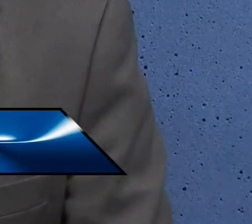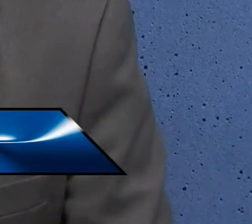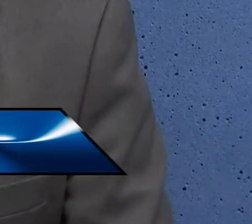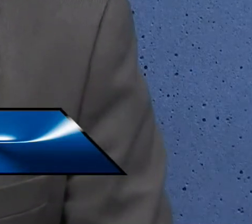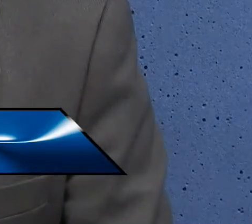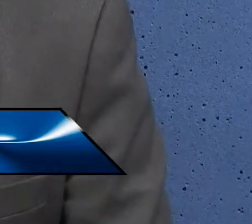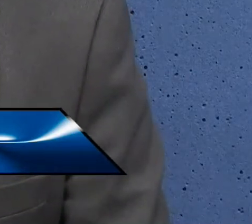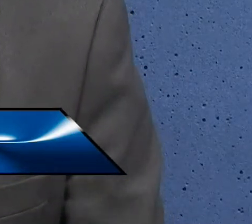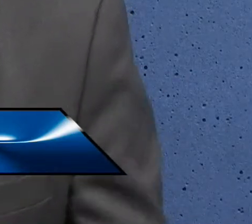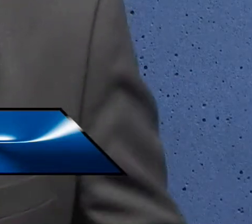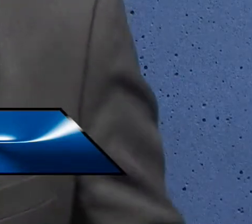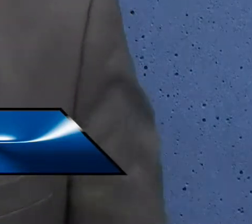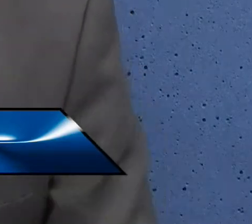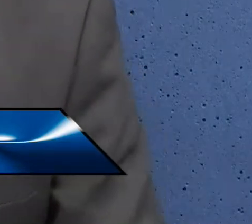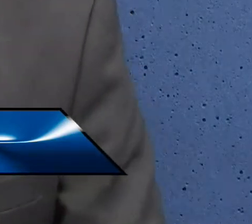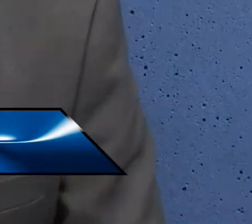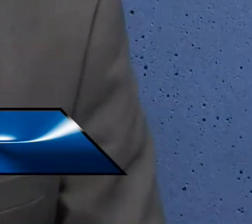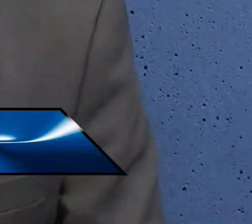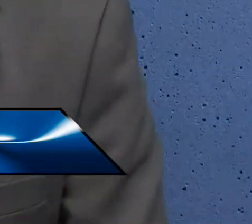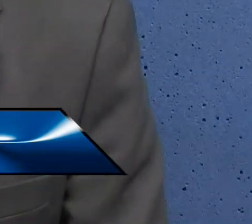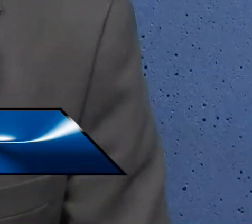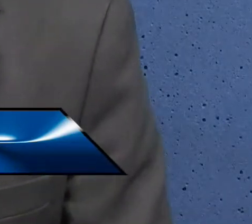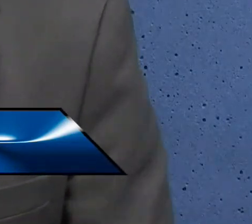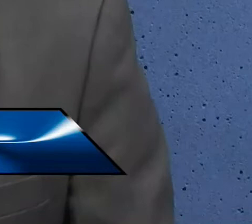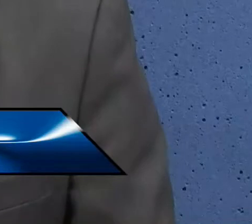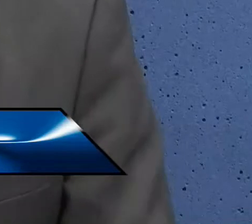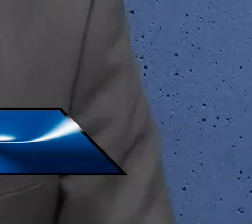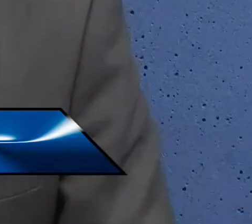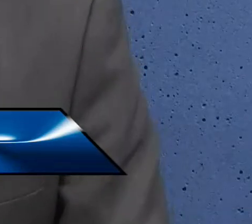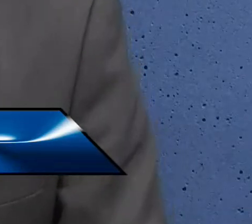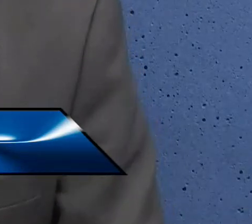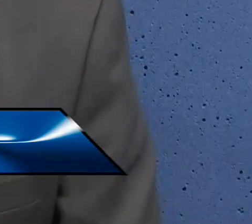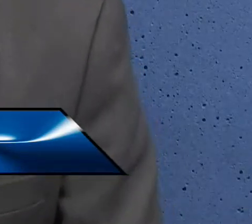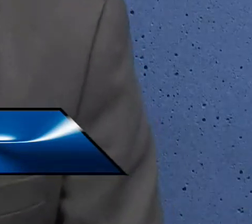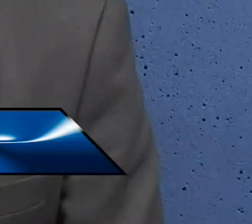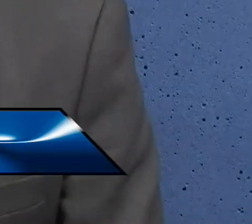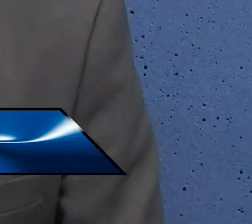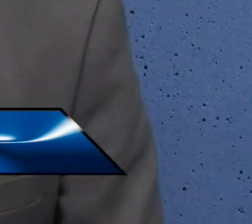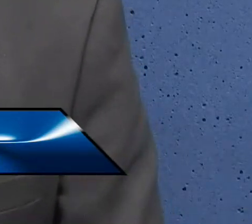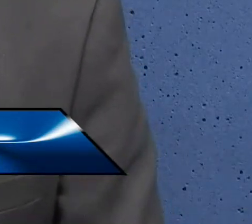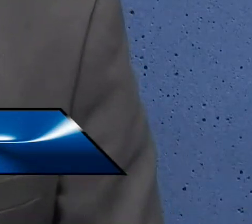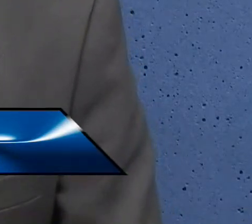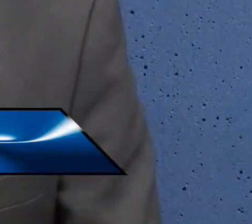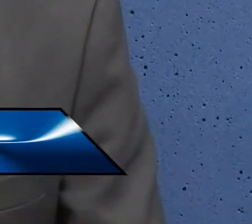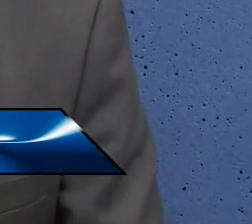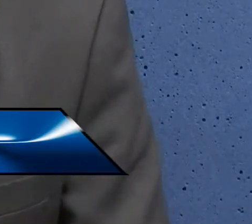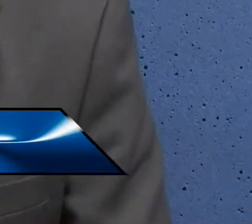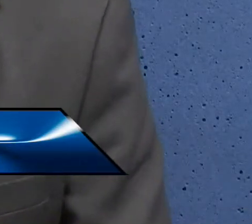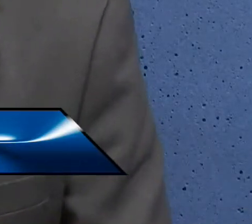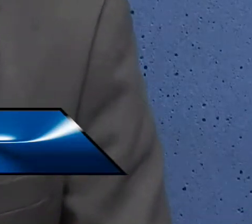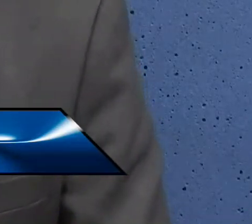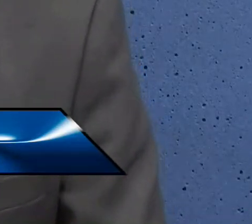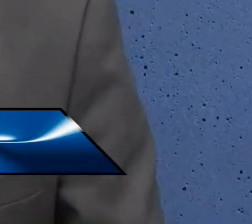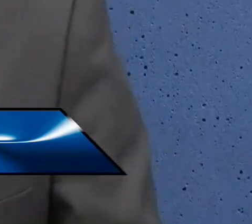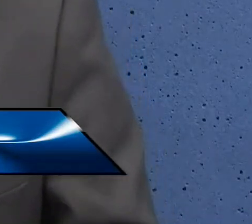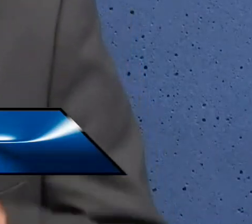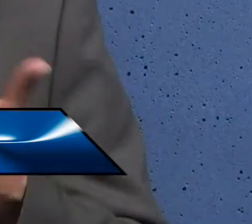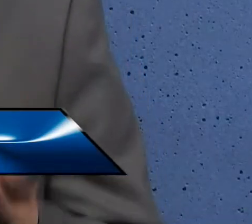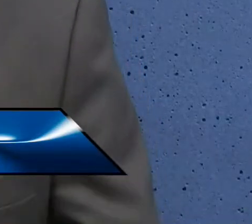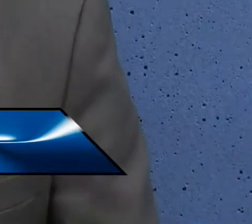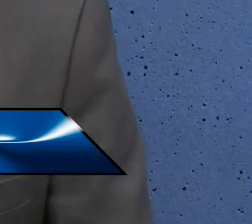trouxe para nós aqui. Eu, como presidente da Comissão das Pessoas com Deficiência, Mobilidade Reduzida, eu sou muito questionado em